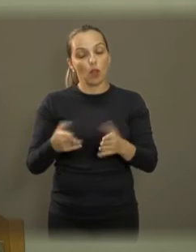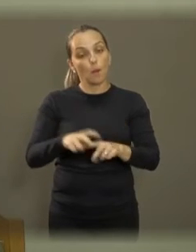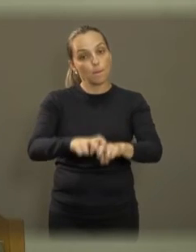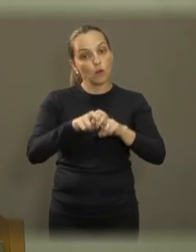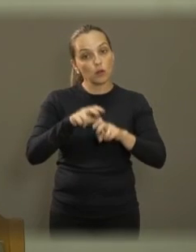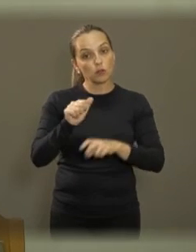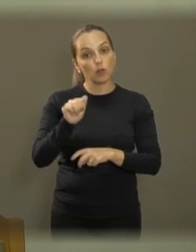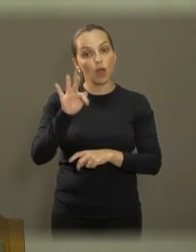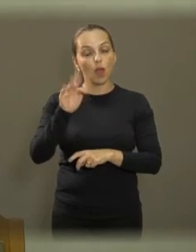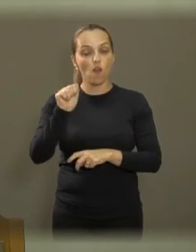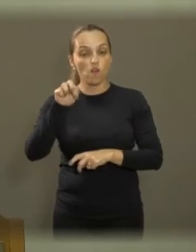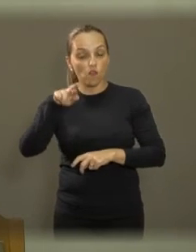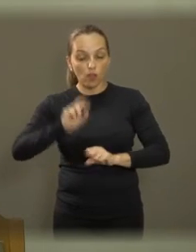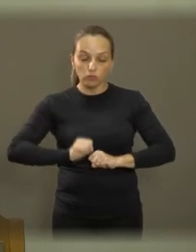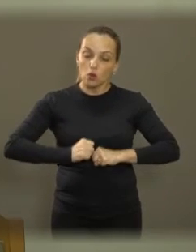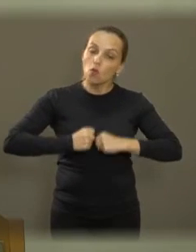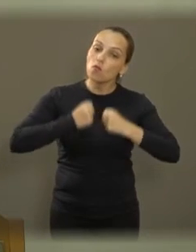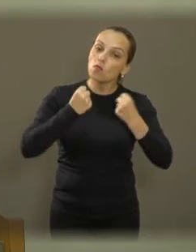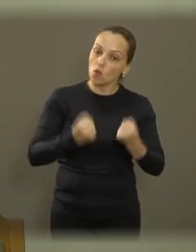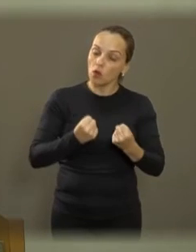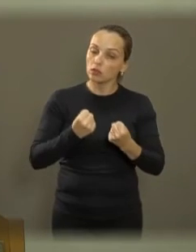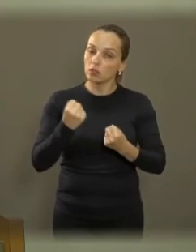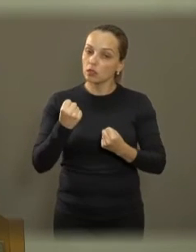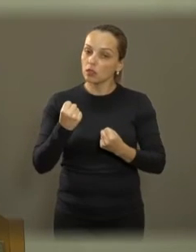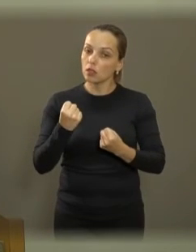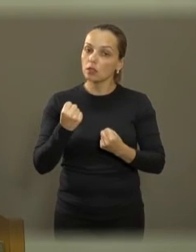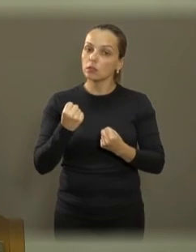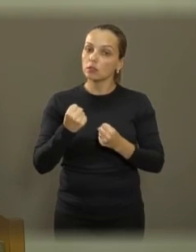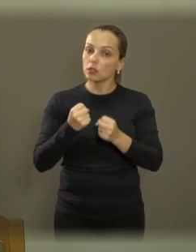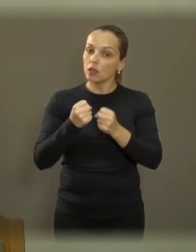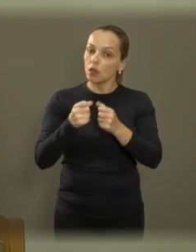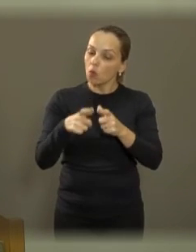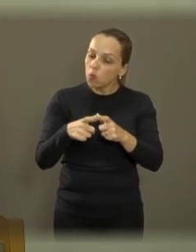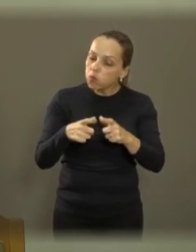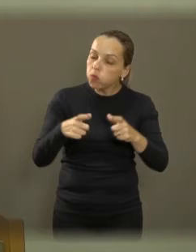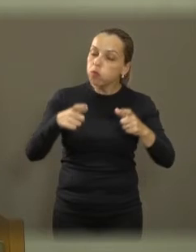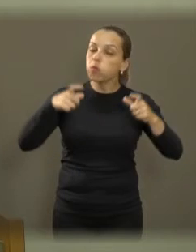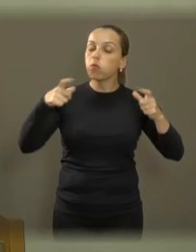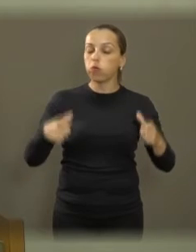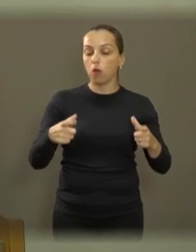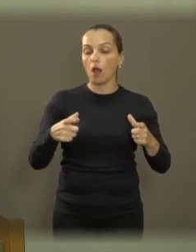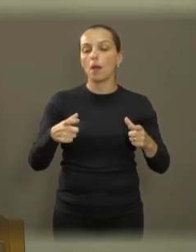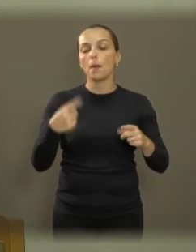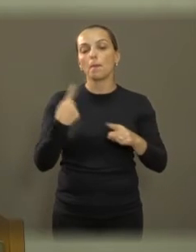vossa participação, dos cursos da professora Chung e de tantos outros que puderam